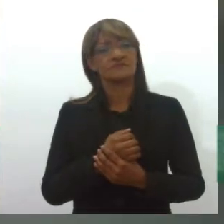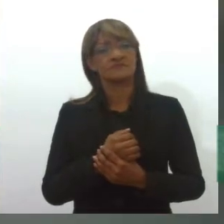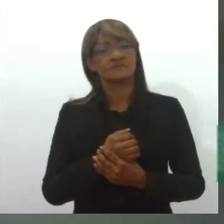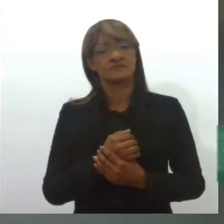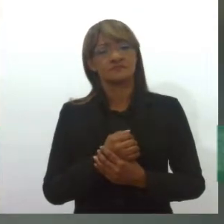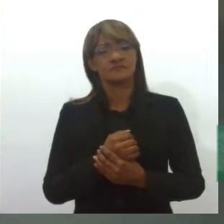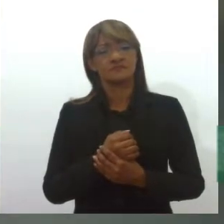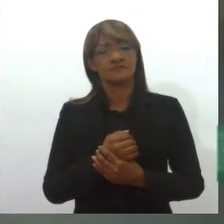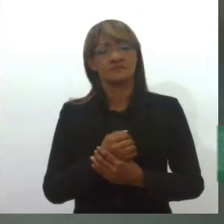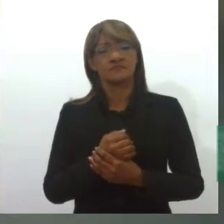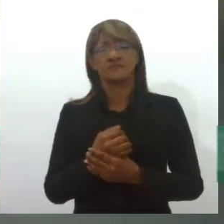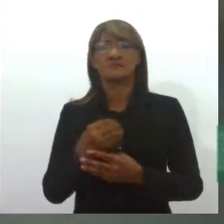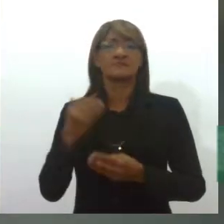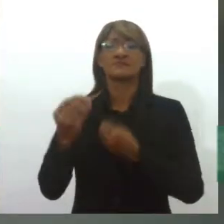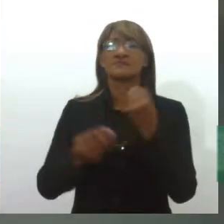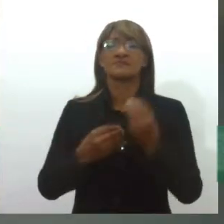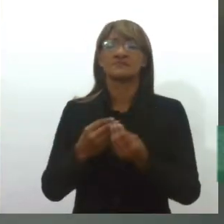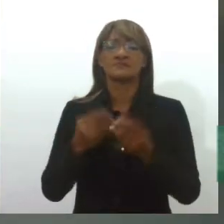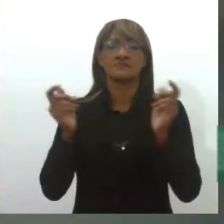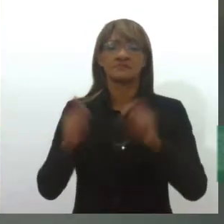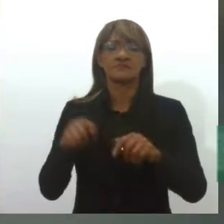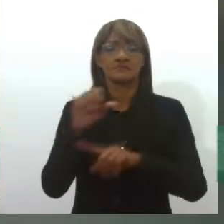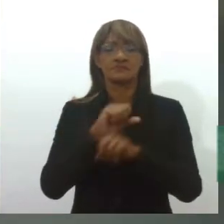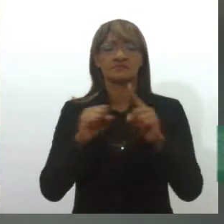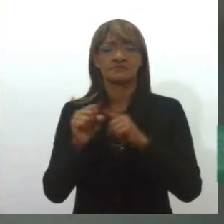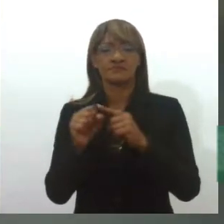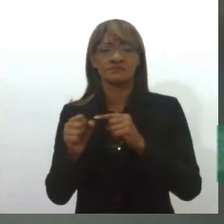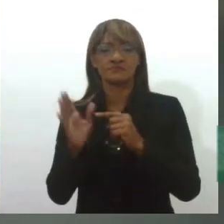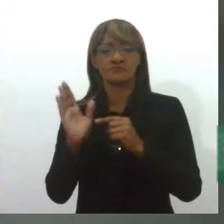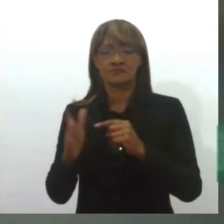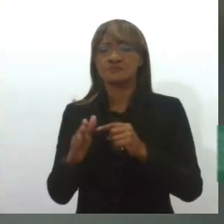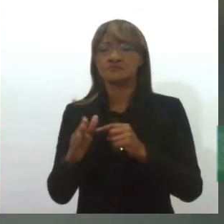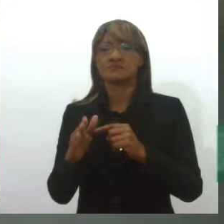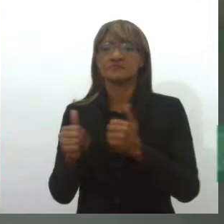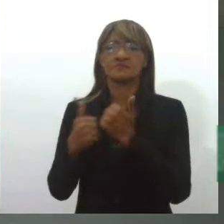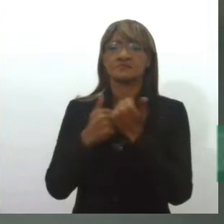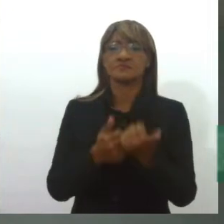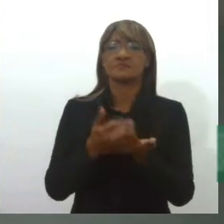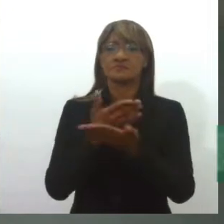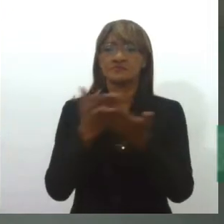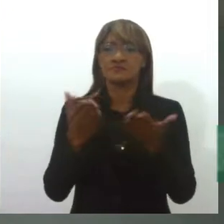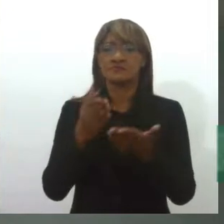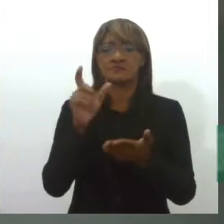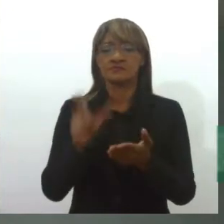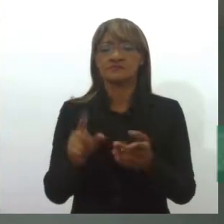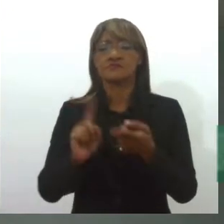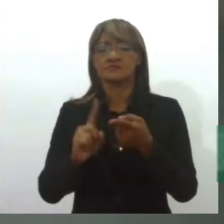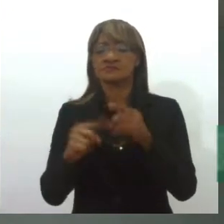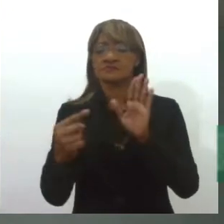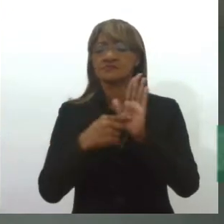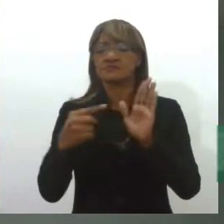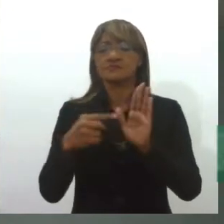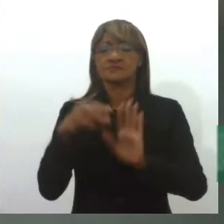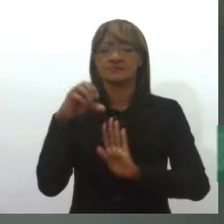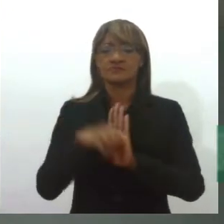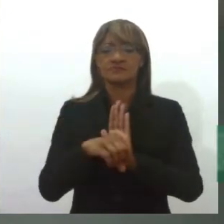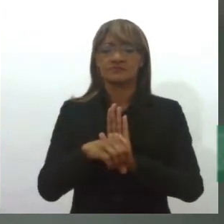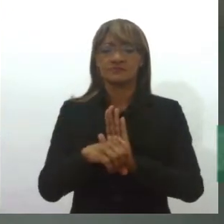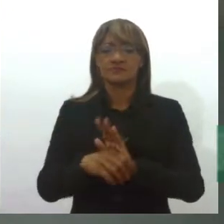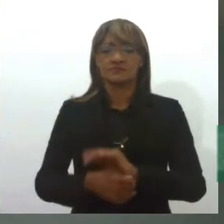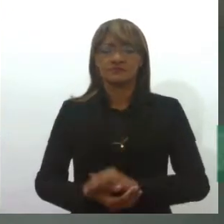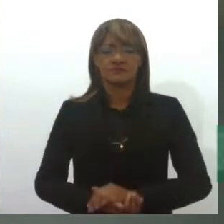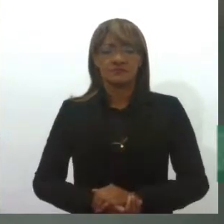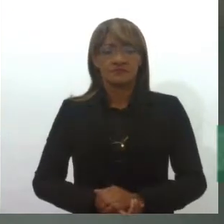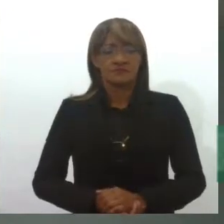a sociedade pode contribuir aí para estar registrando e para estar denunciando esse tipo de crime? Essa